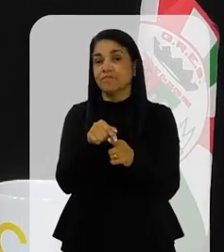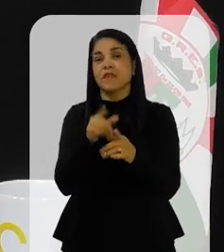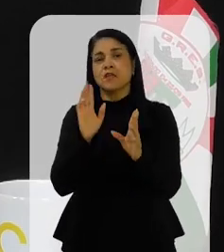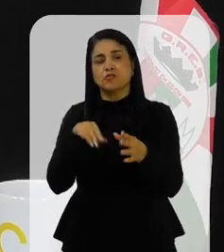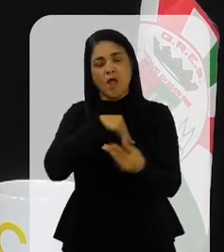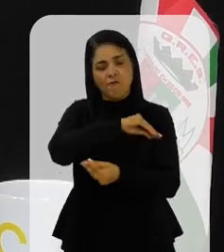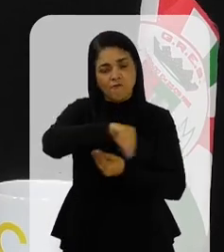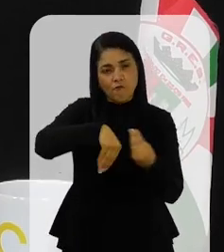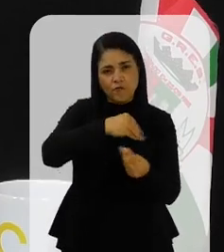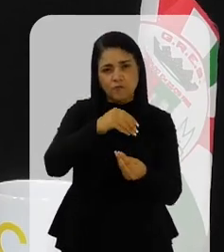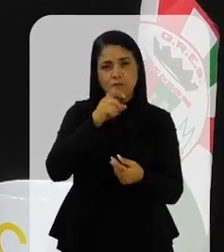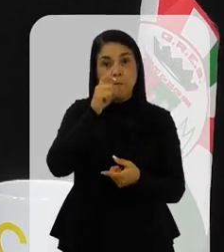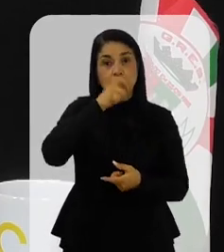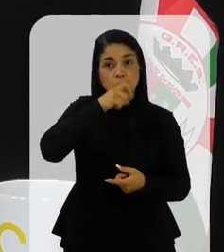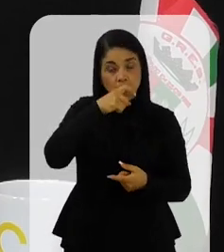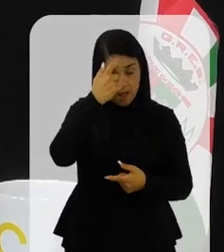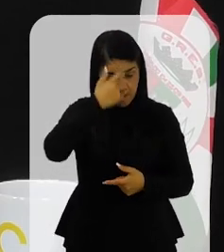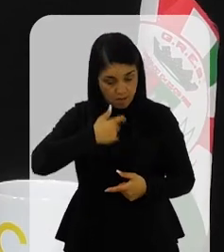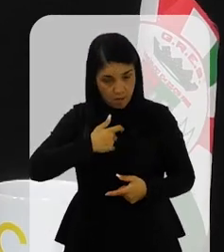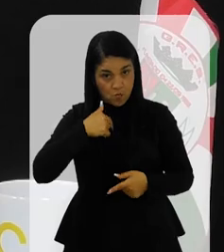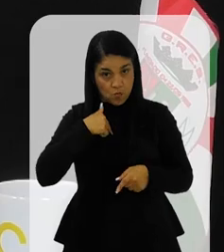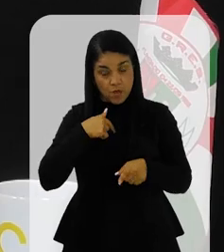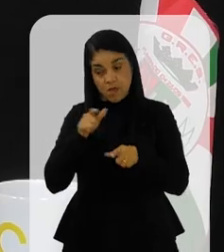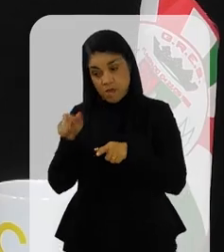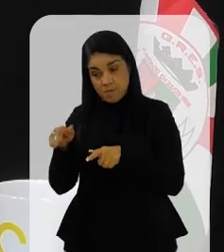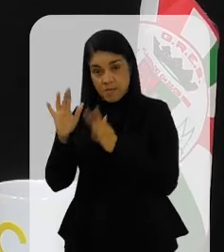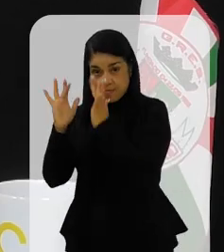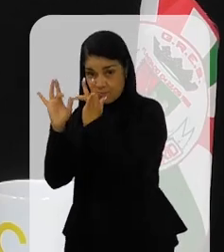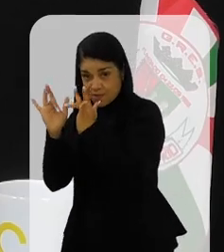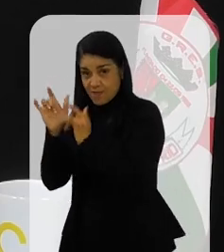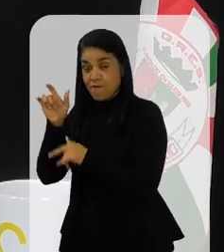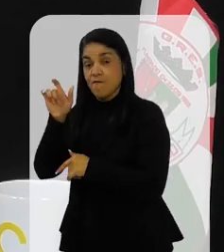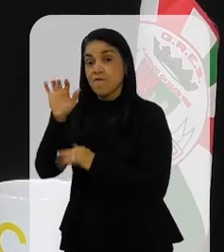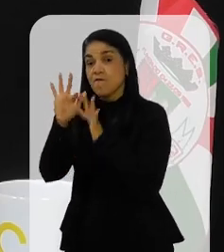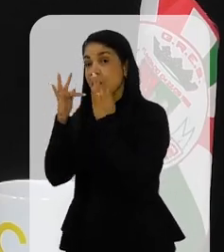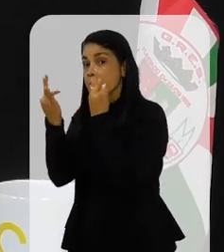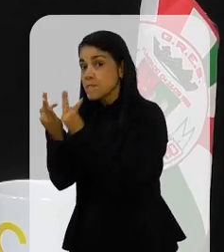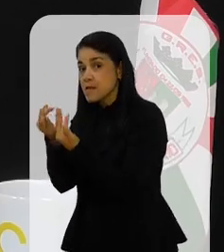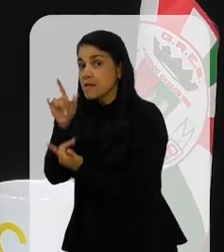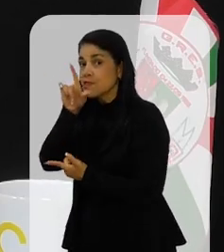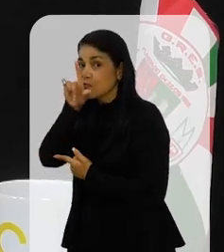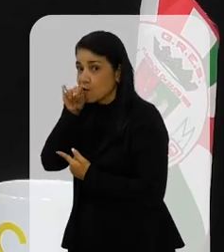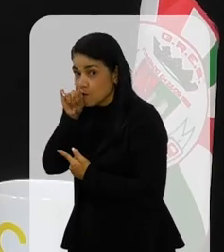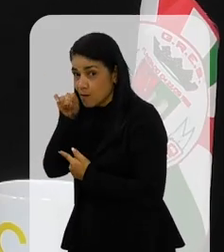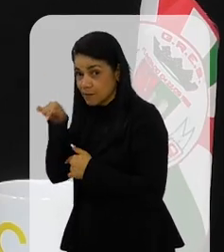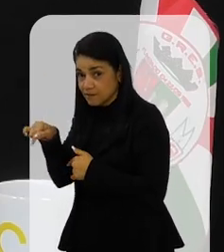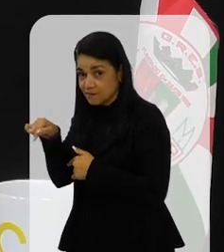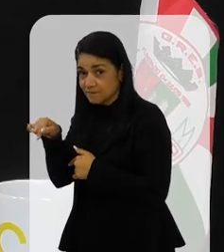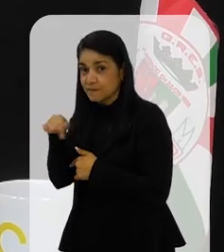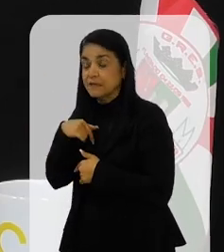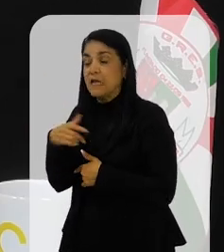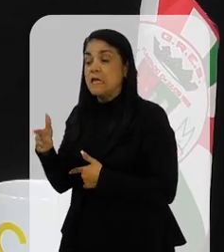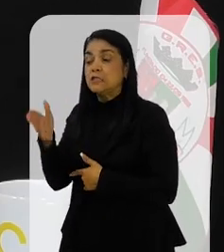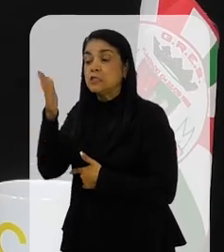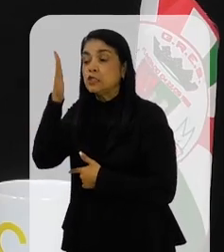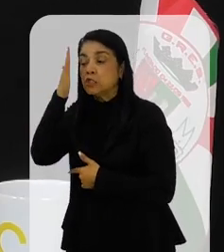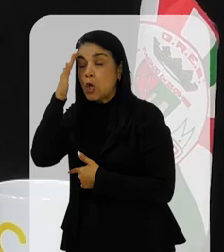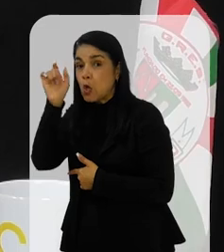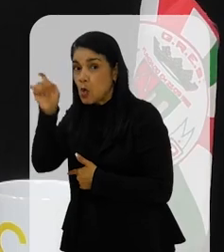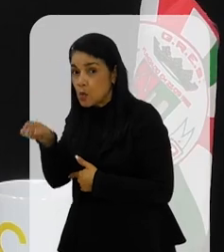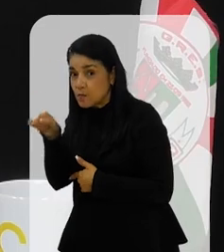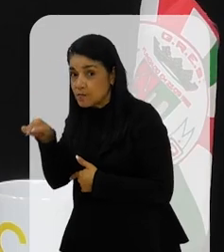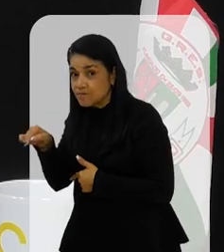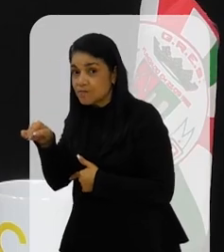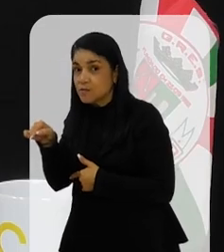Portela, envolvido com o carnaval, ela, com família em Nilópolis, soube, né, que a Beija-Flor de